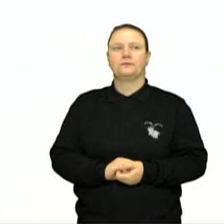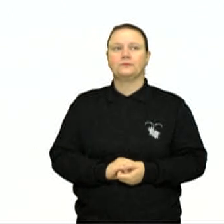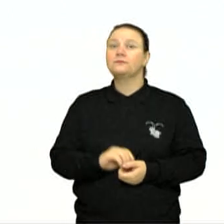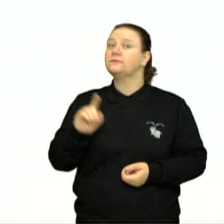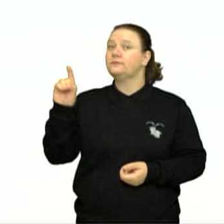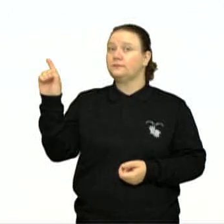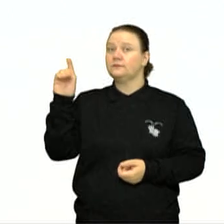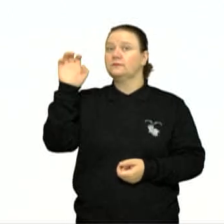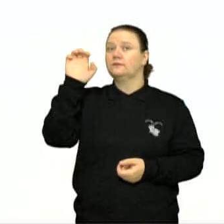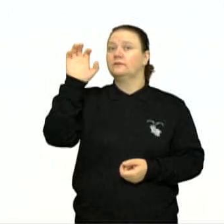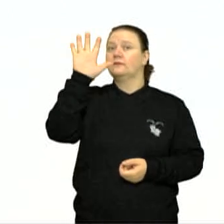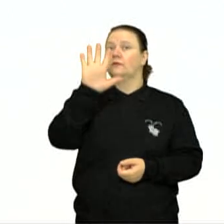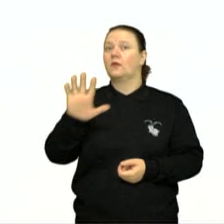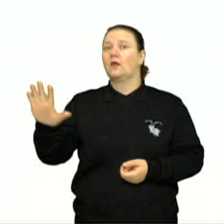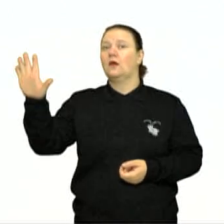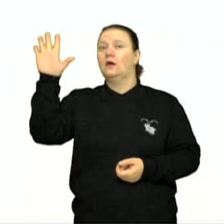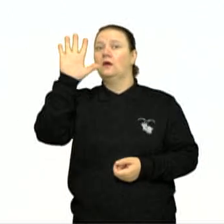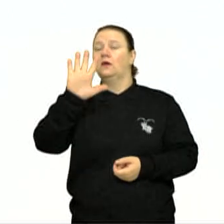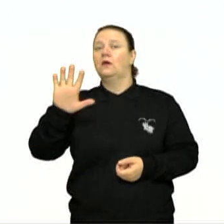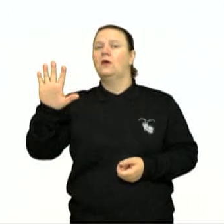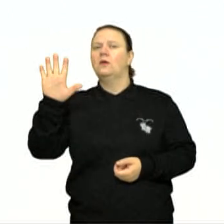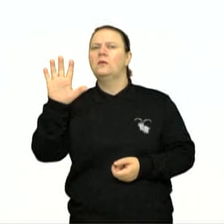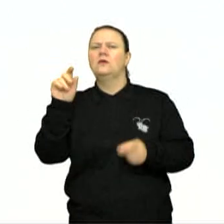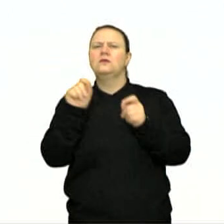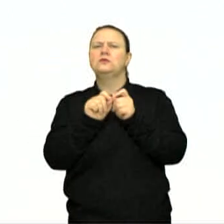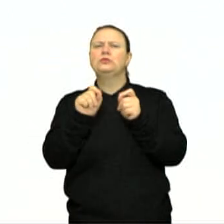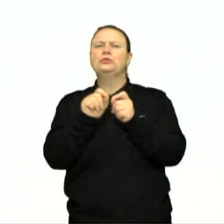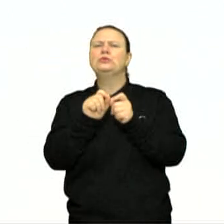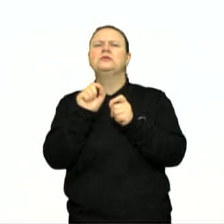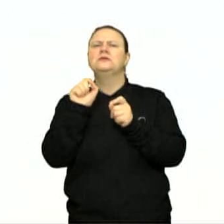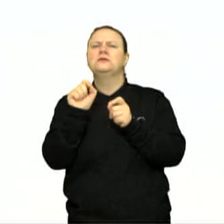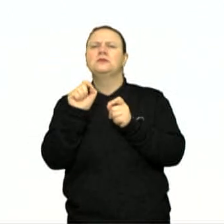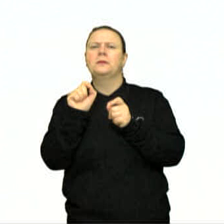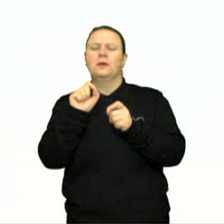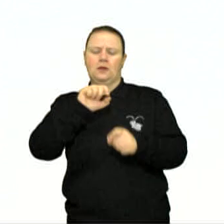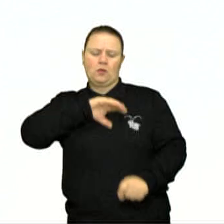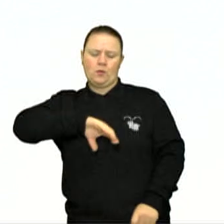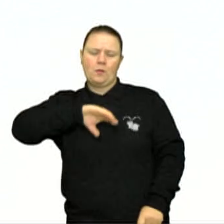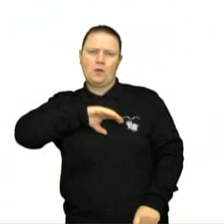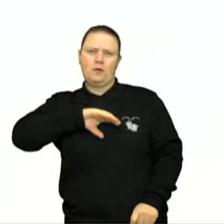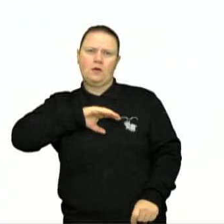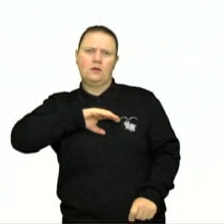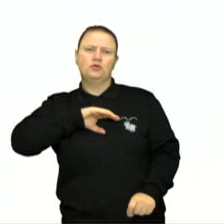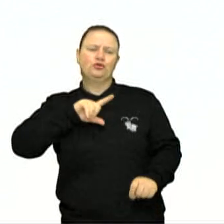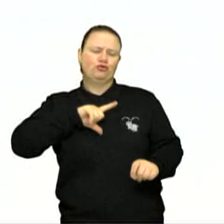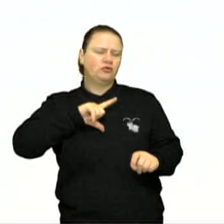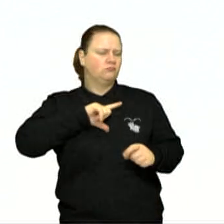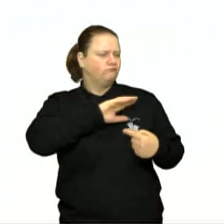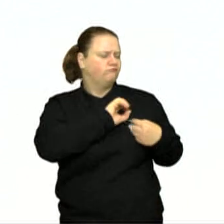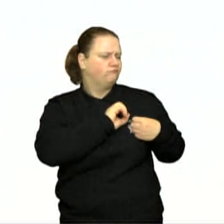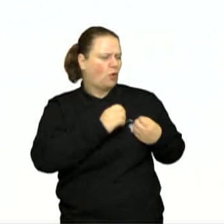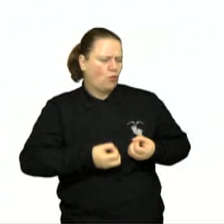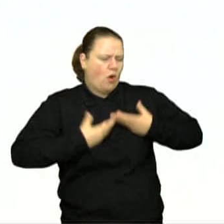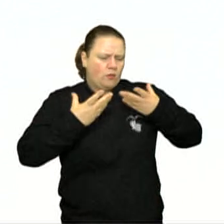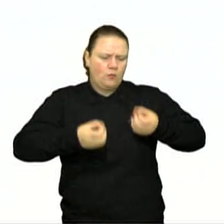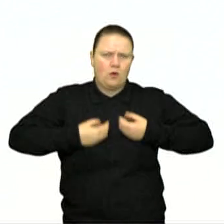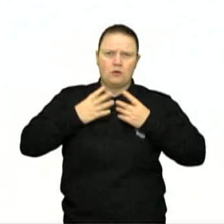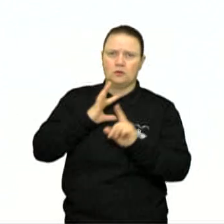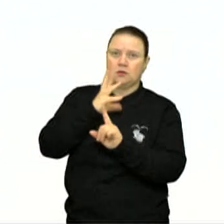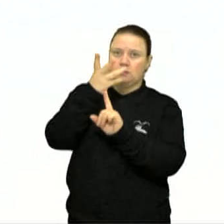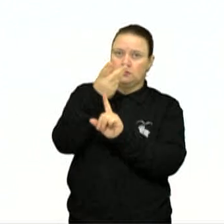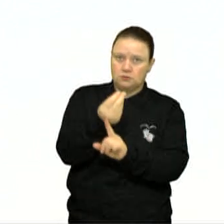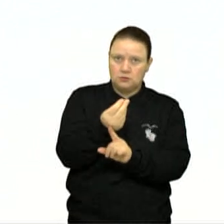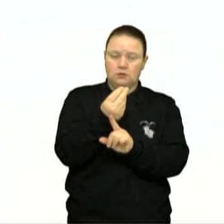Os europeus trouxeram para o Brasil, né, várias manifestações artísticas que aqui se manifestaram, como a cultura indígena e depois como a